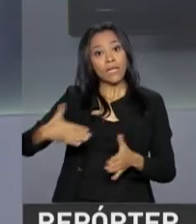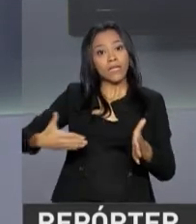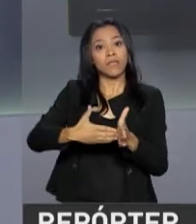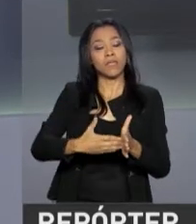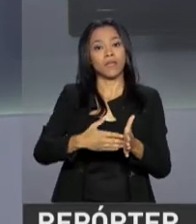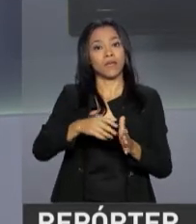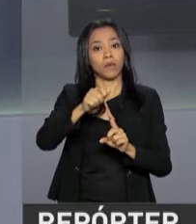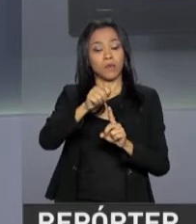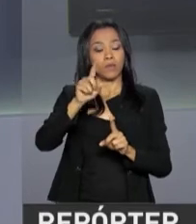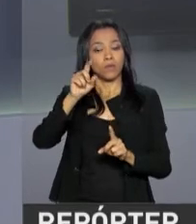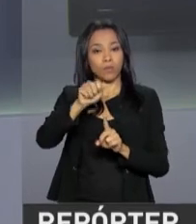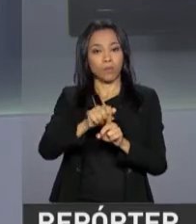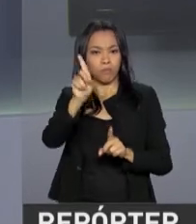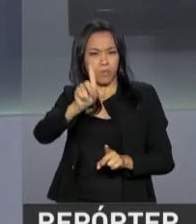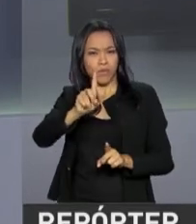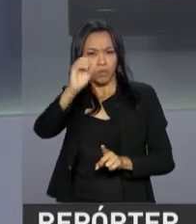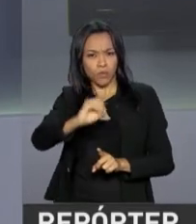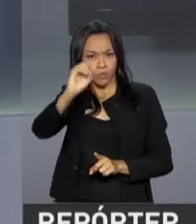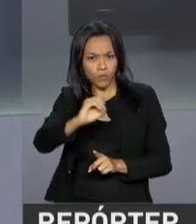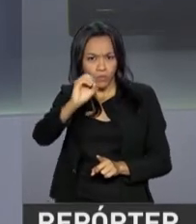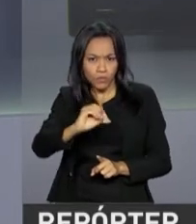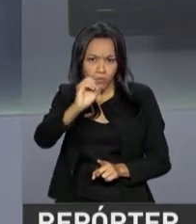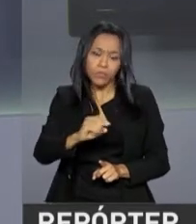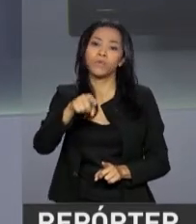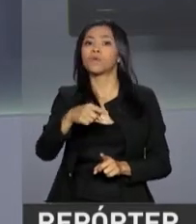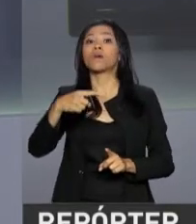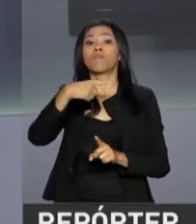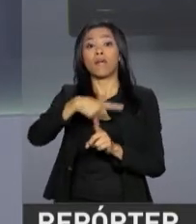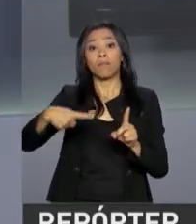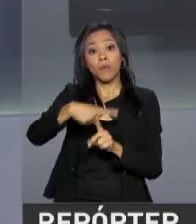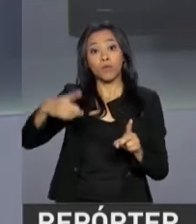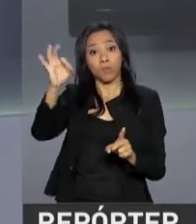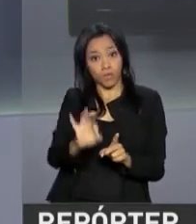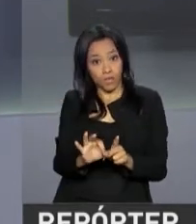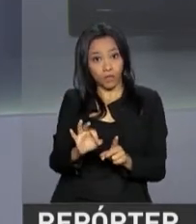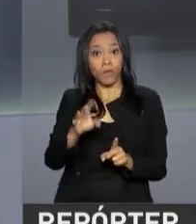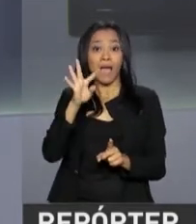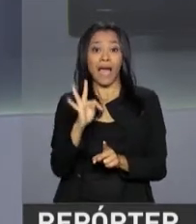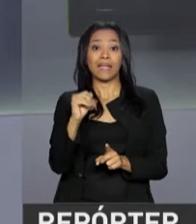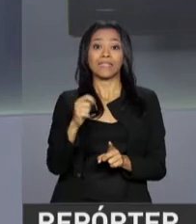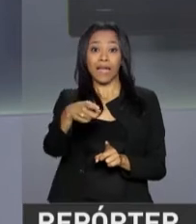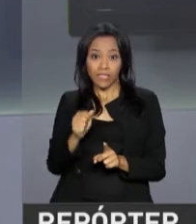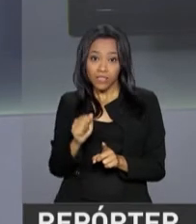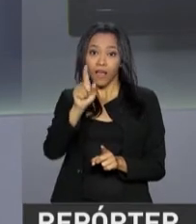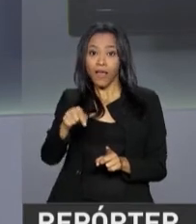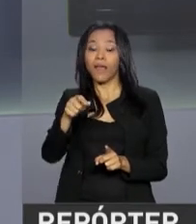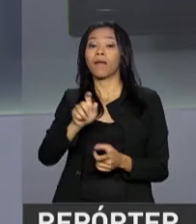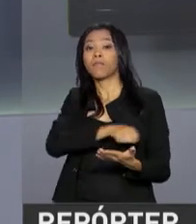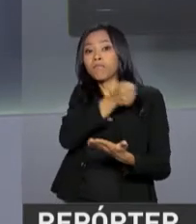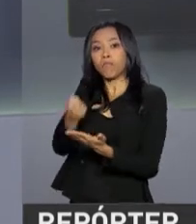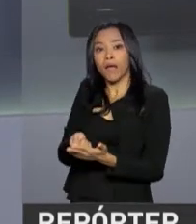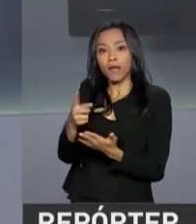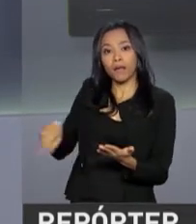a tarifa de intercâmbio média dos cartões de débito a 0,5%. A taxa de intercâmbio é paga aos bancos emissores de